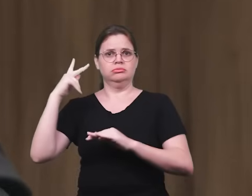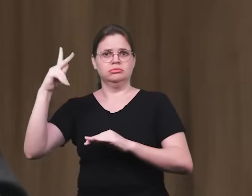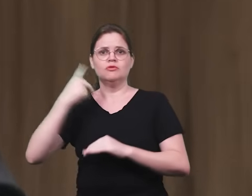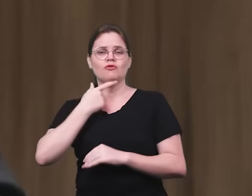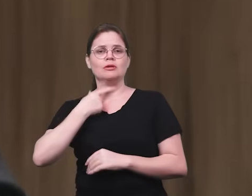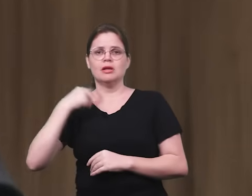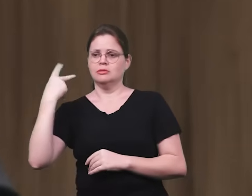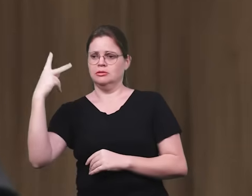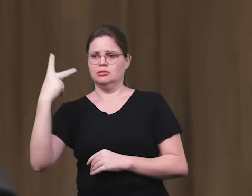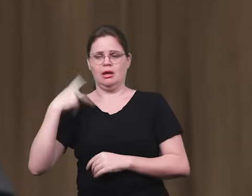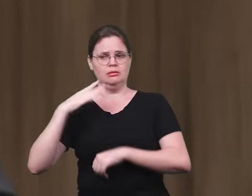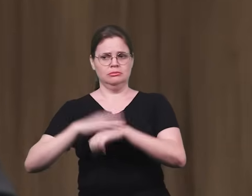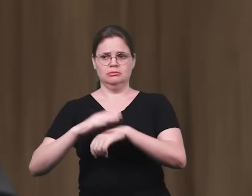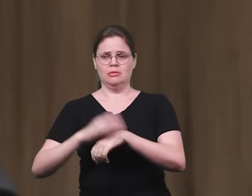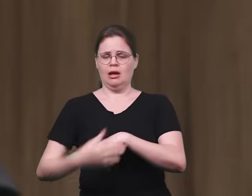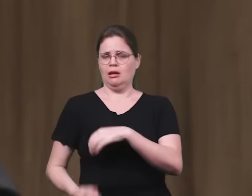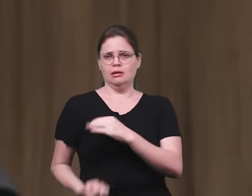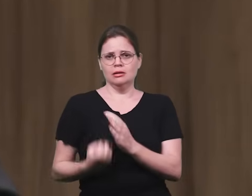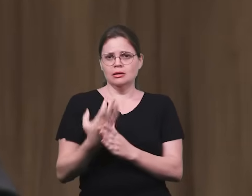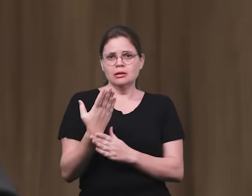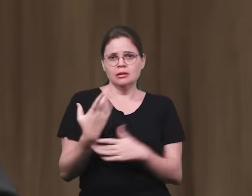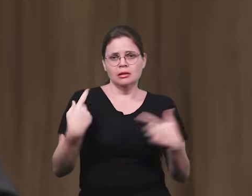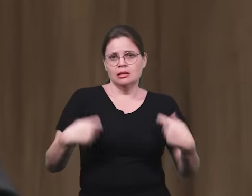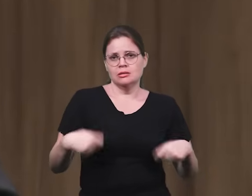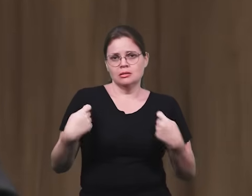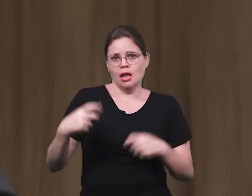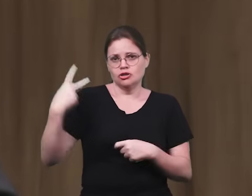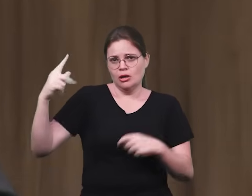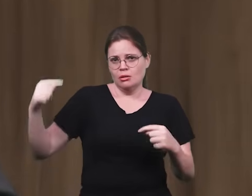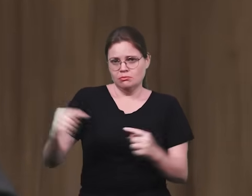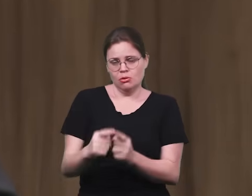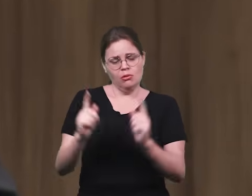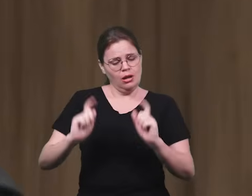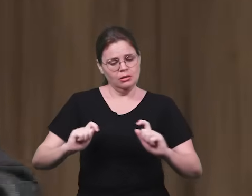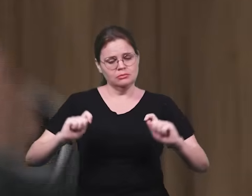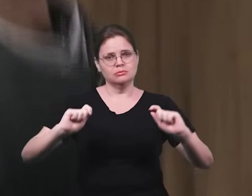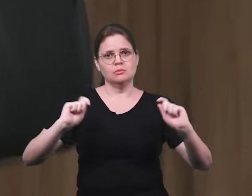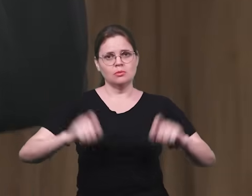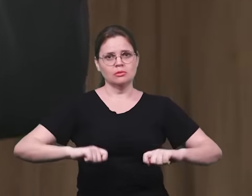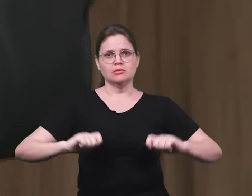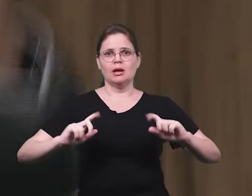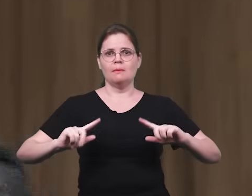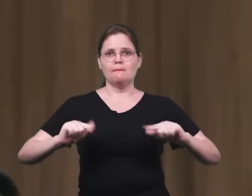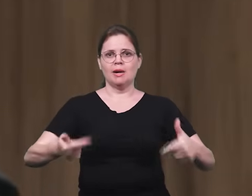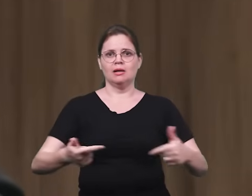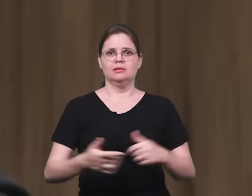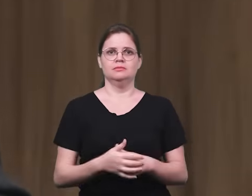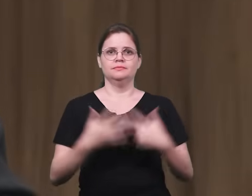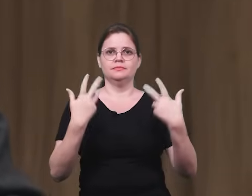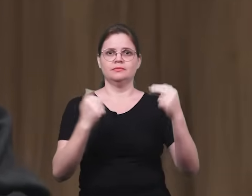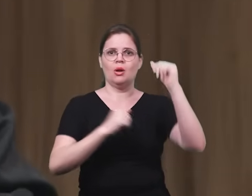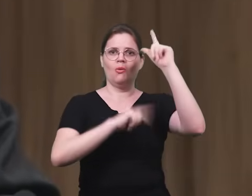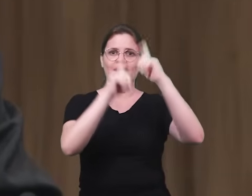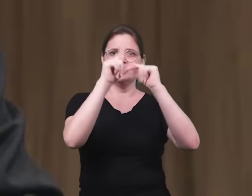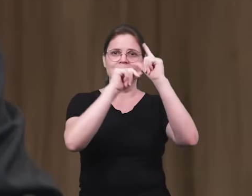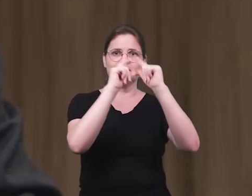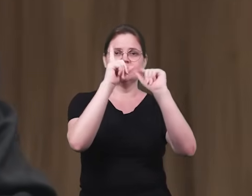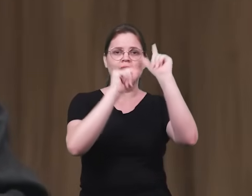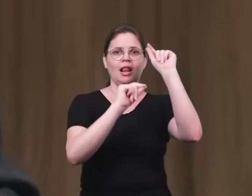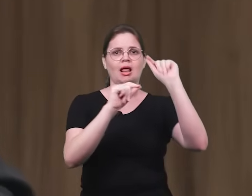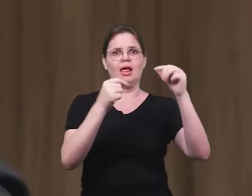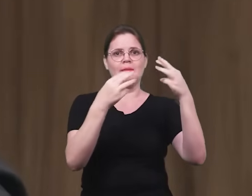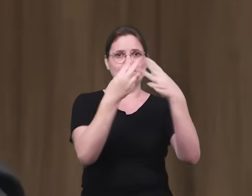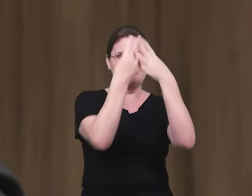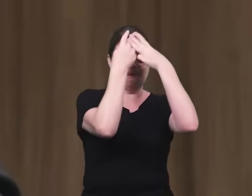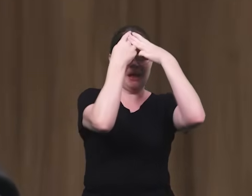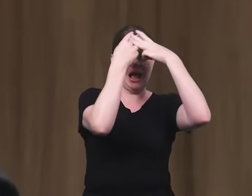segundo a sua necessidade, segundo o seu prazer, não é? Como foi a estrela que guiou os magos